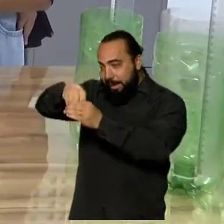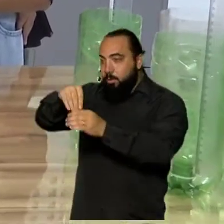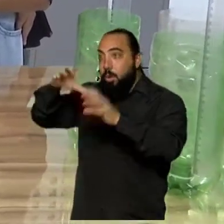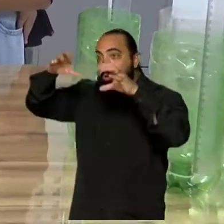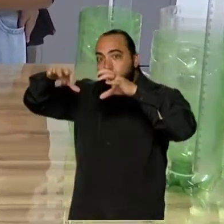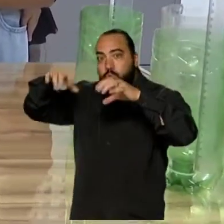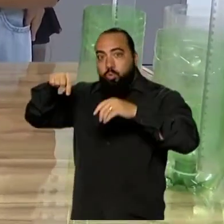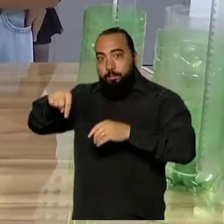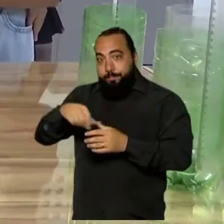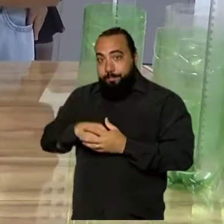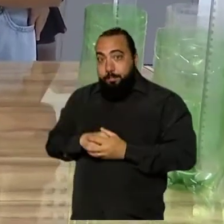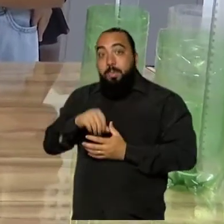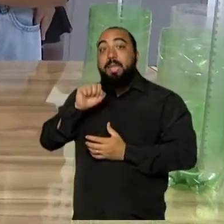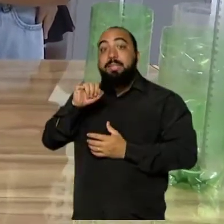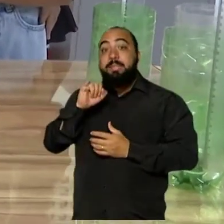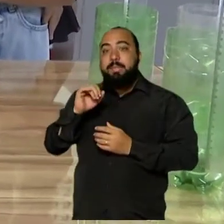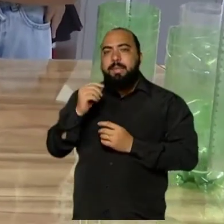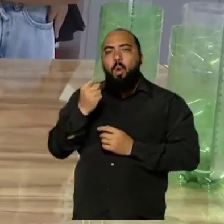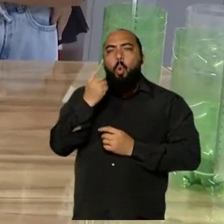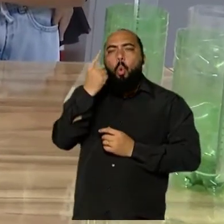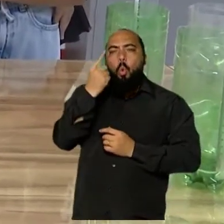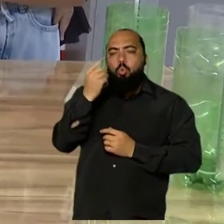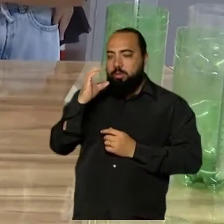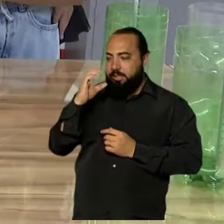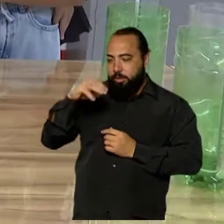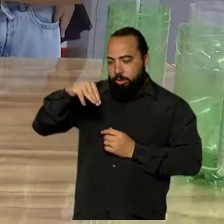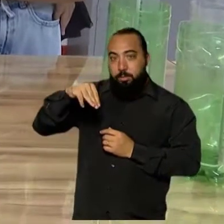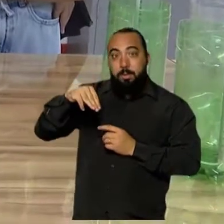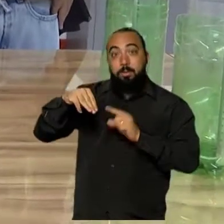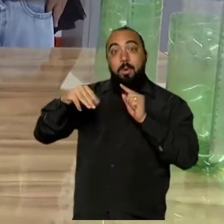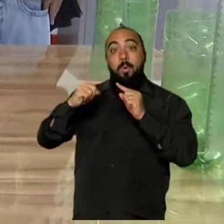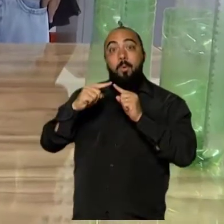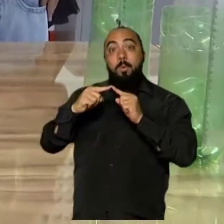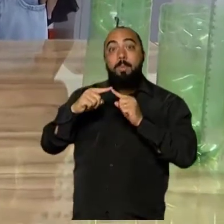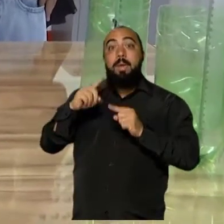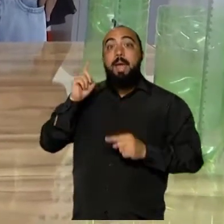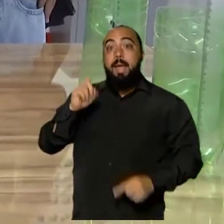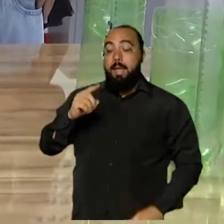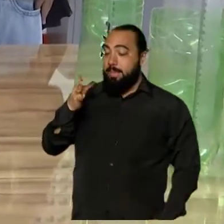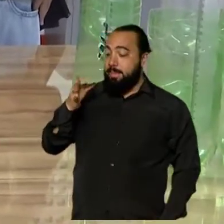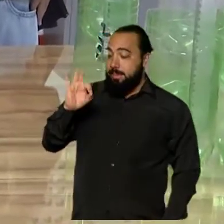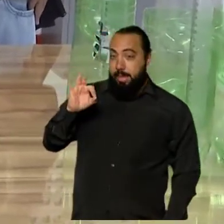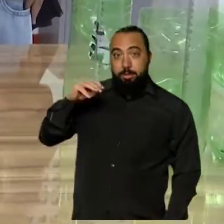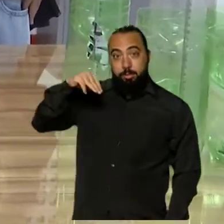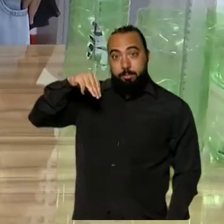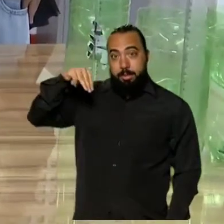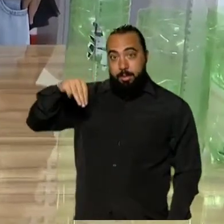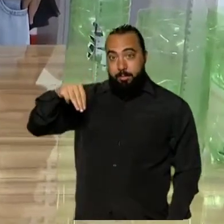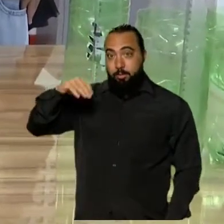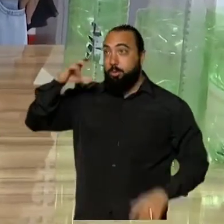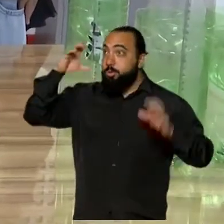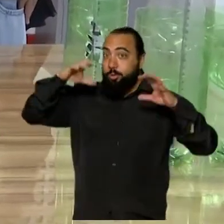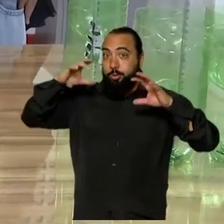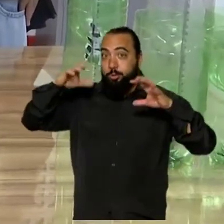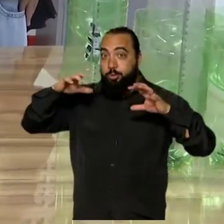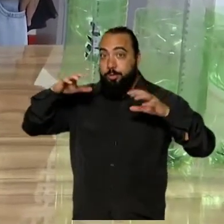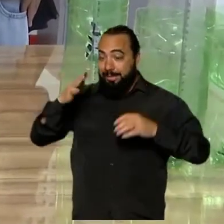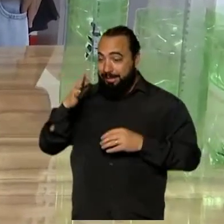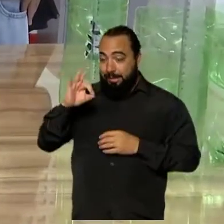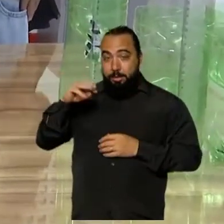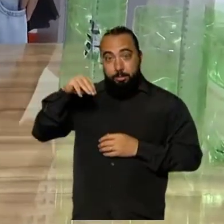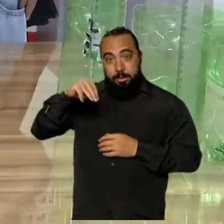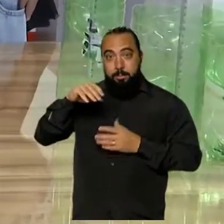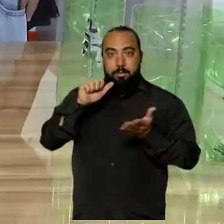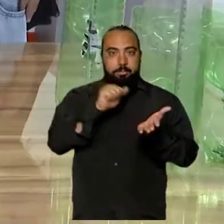pluviômetro. Se ele subir 1 centímetro, ele vai equivaler a 10 milímetros de chuva. E é esses 10 milímetros que você